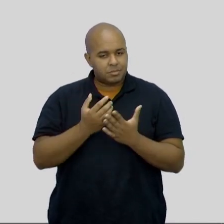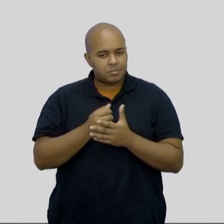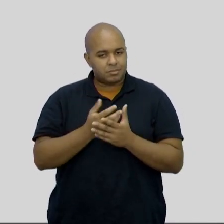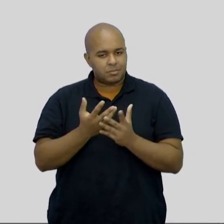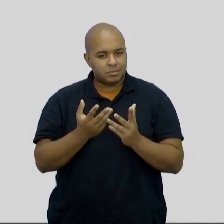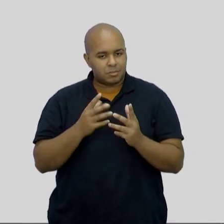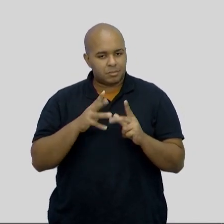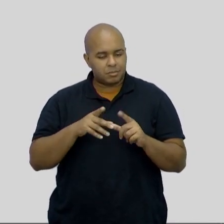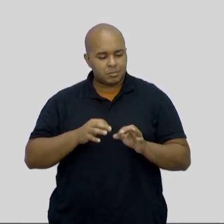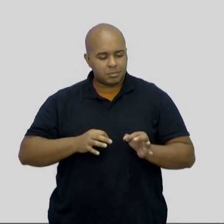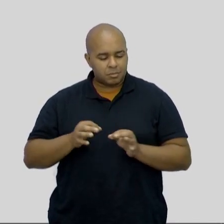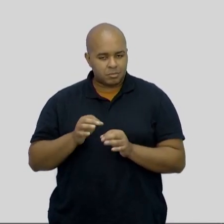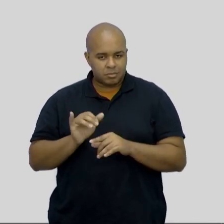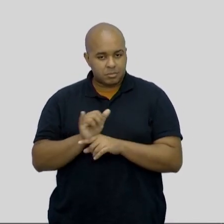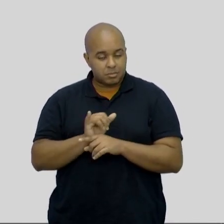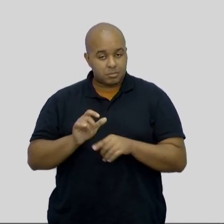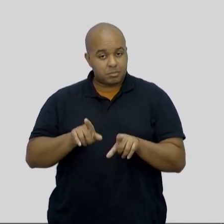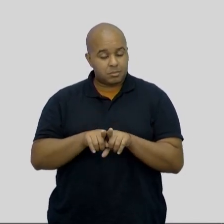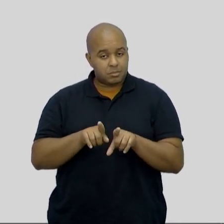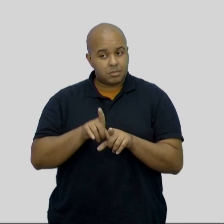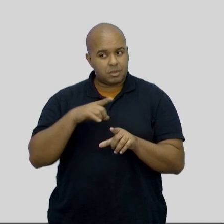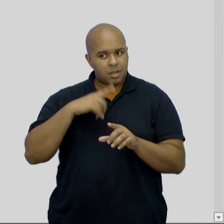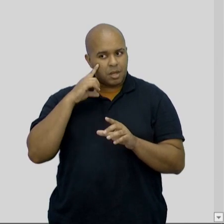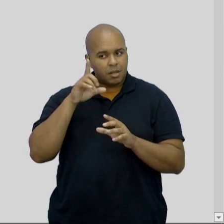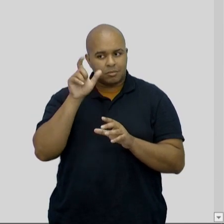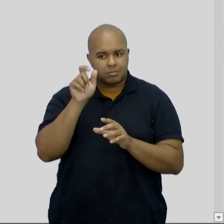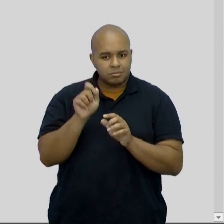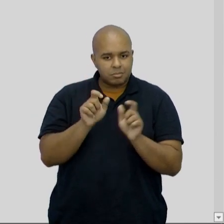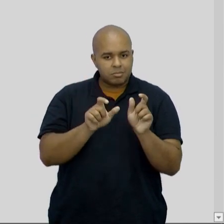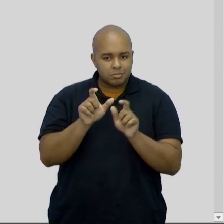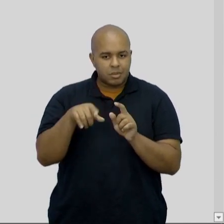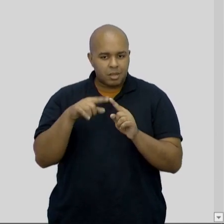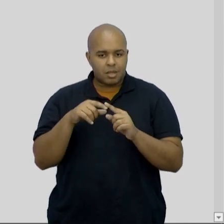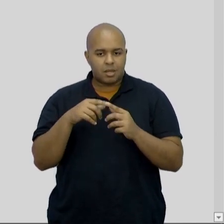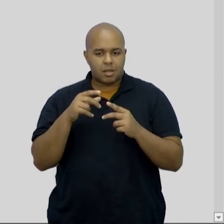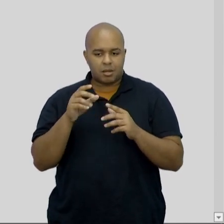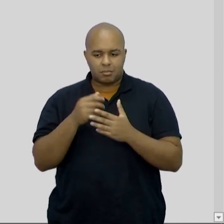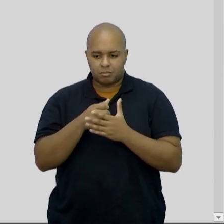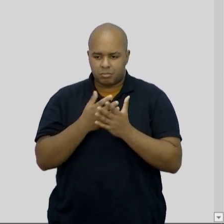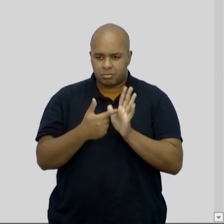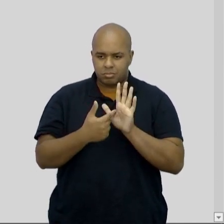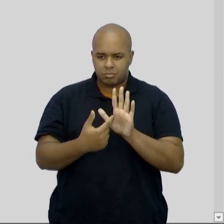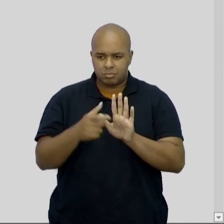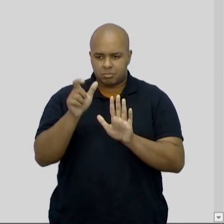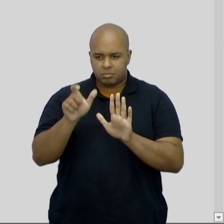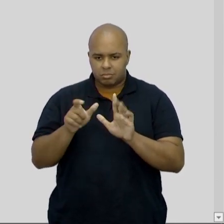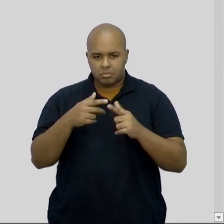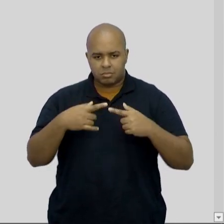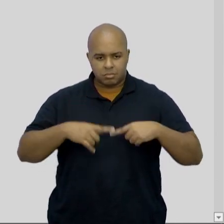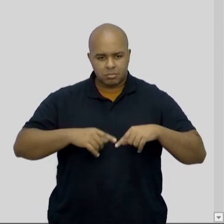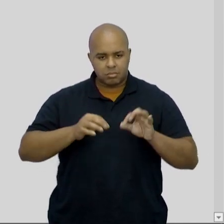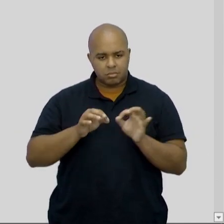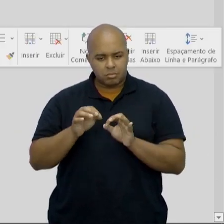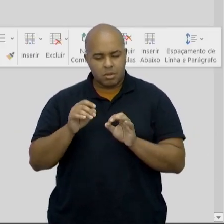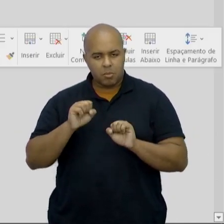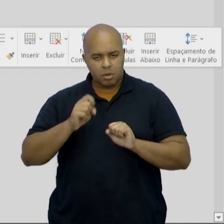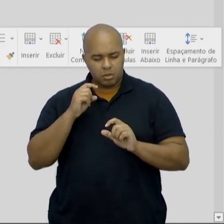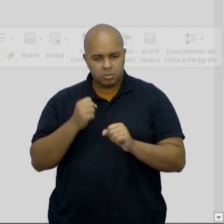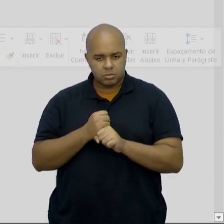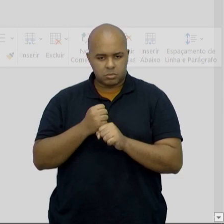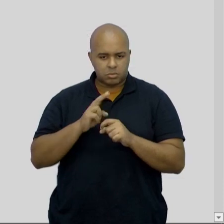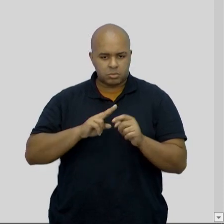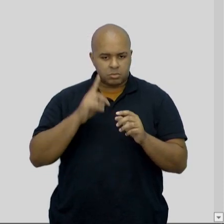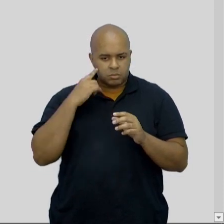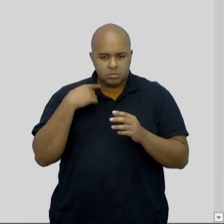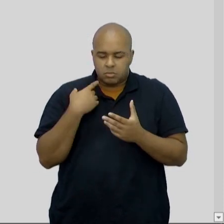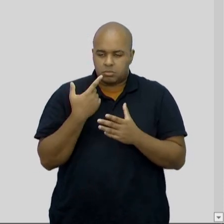de estrutura e tem a definição. Ó, são cartas que representam os monumentos e artefatos podem ser construídos